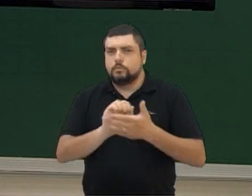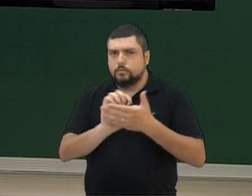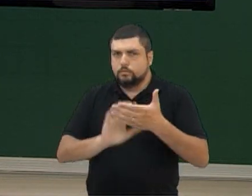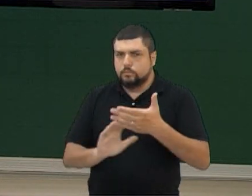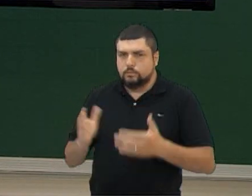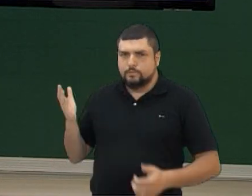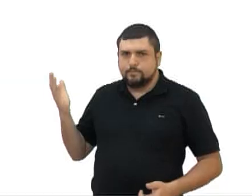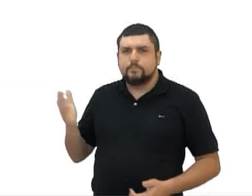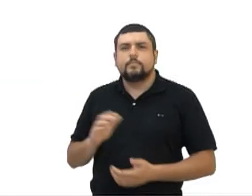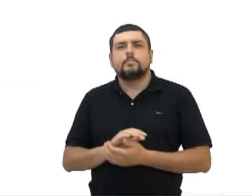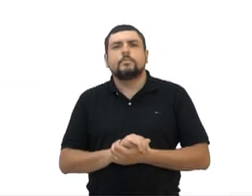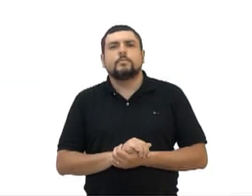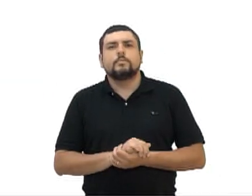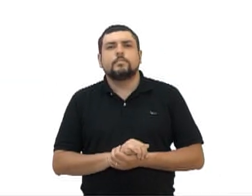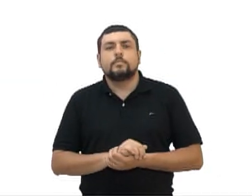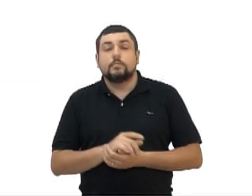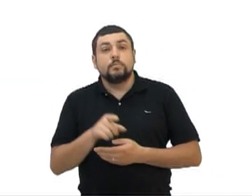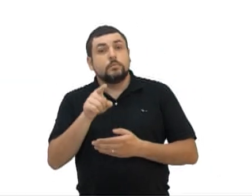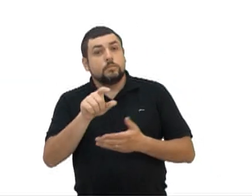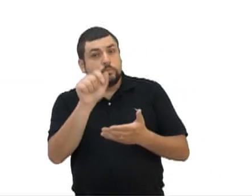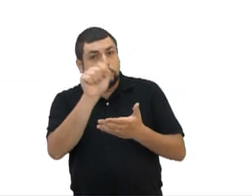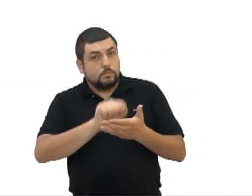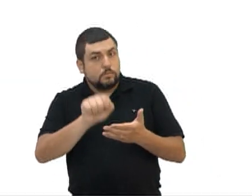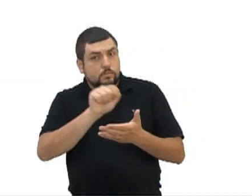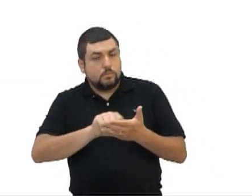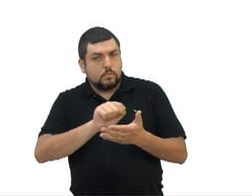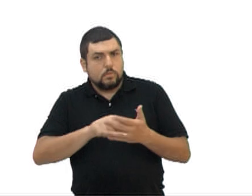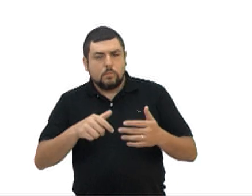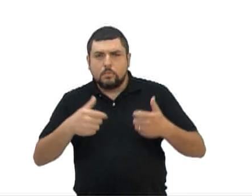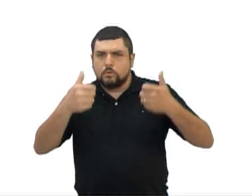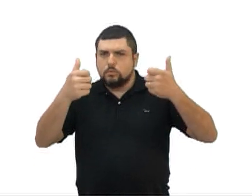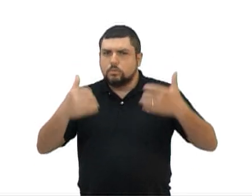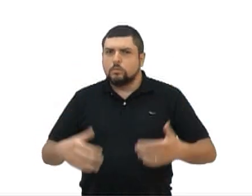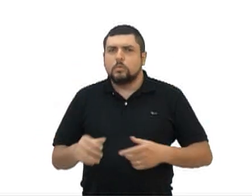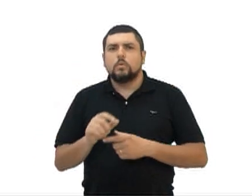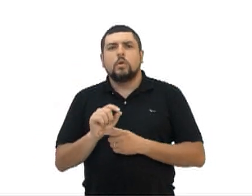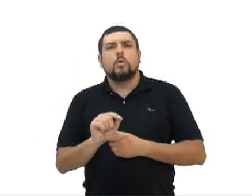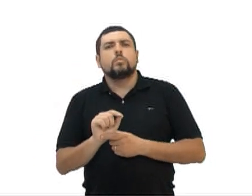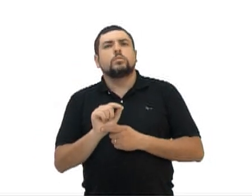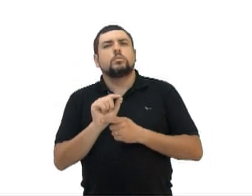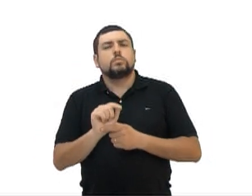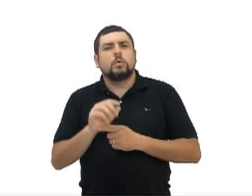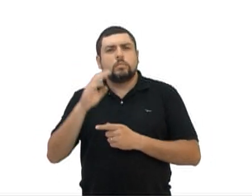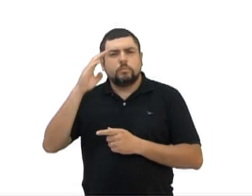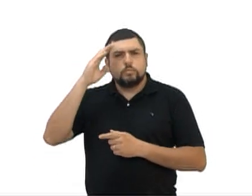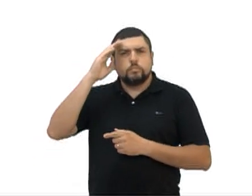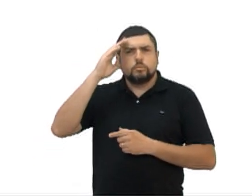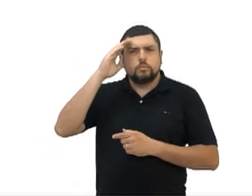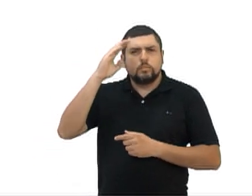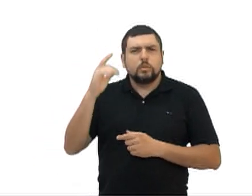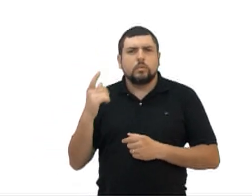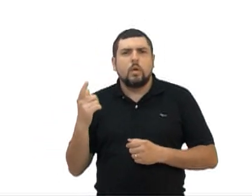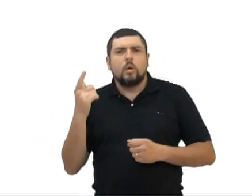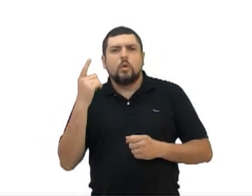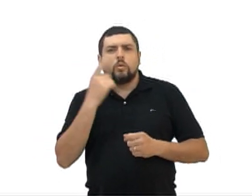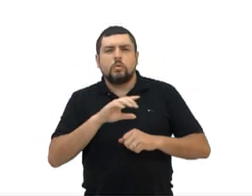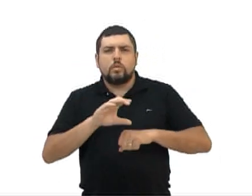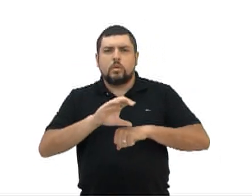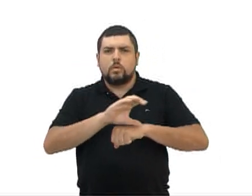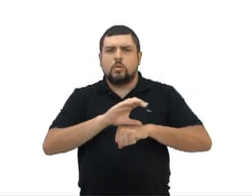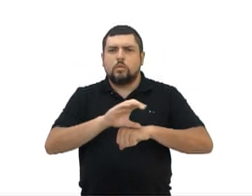Exercício. Aponte lá no seu caderno quais foram as principais conquistas da Constituição de 88 no campo